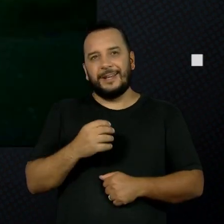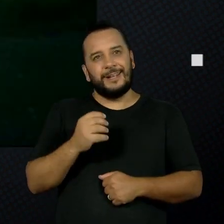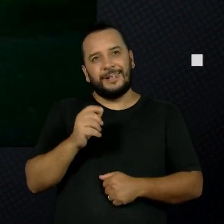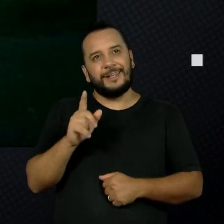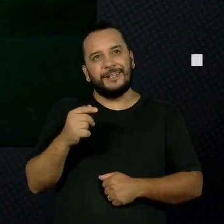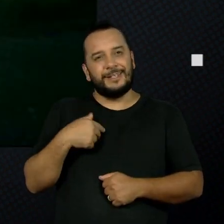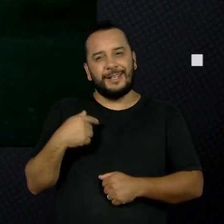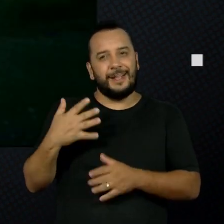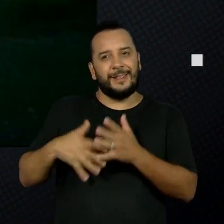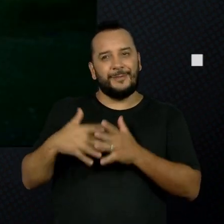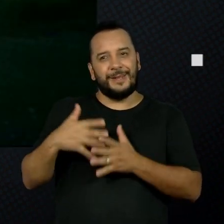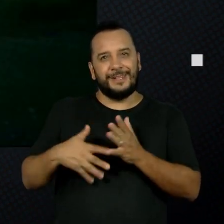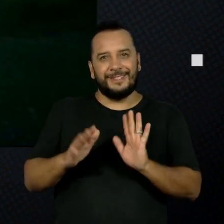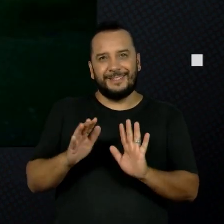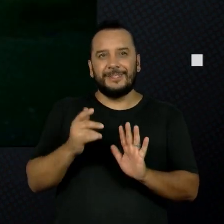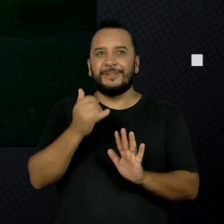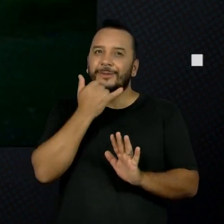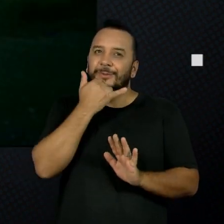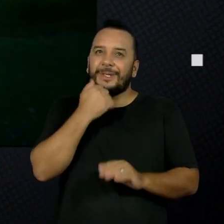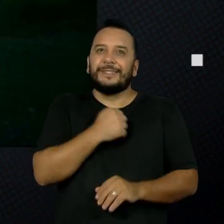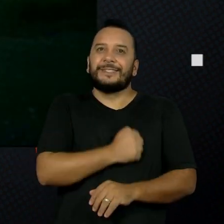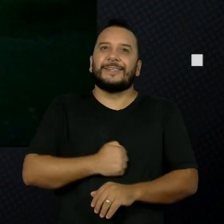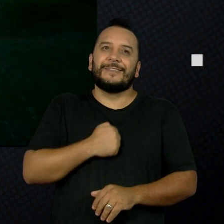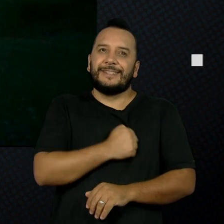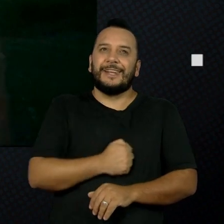falar. Saudade de você já, Badizita.